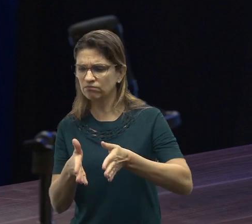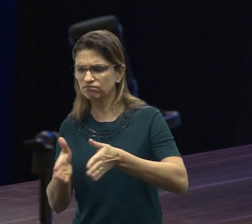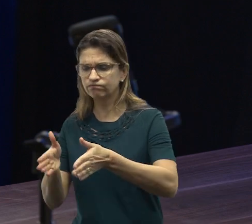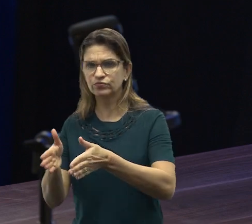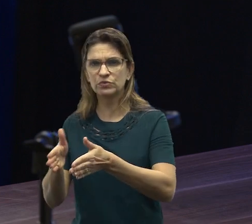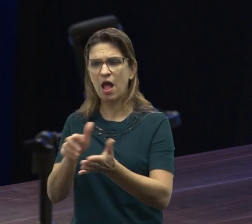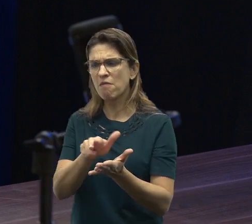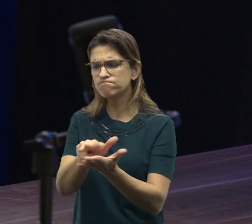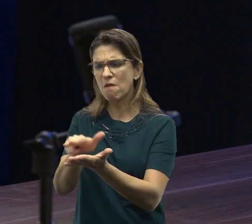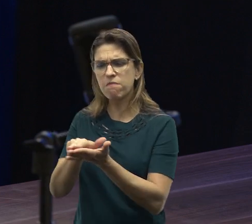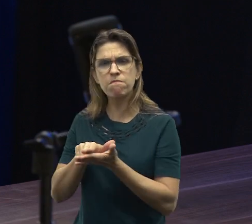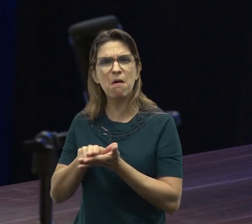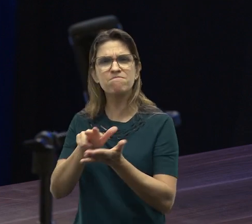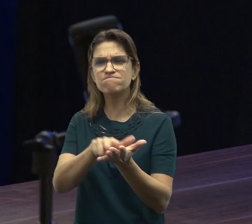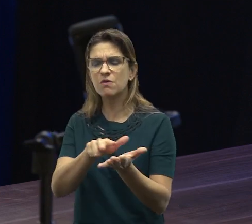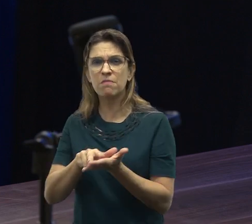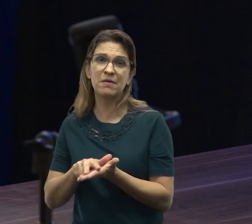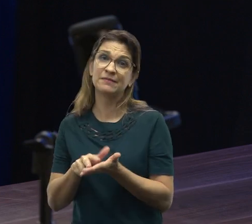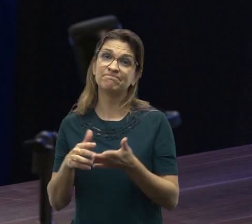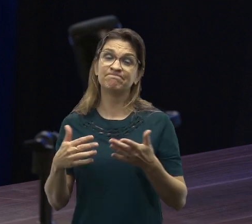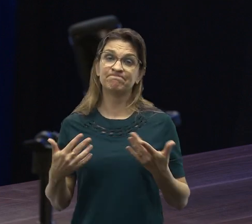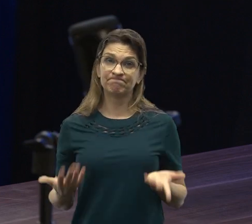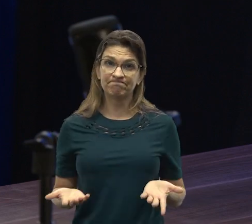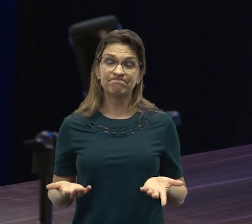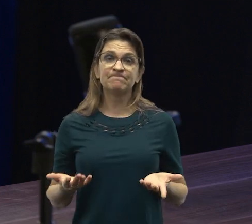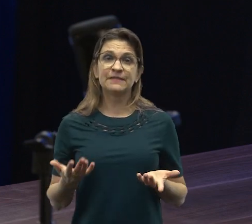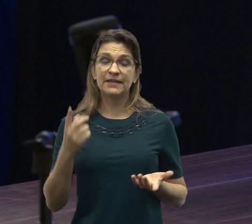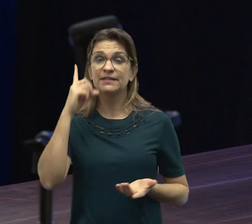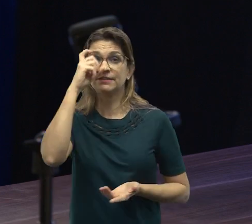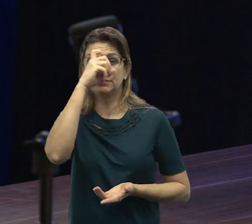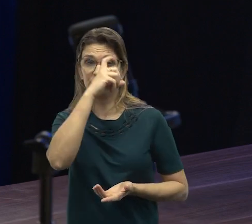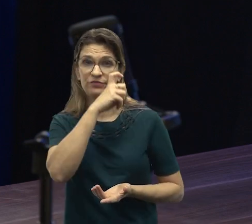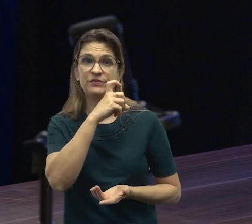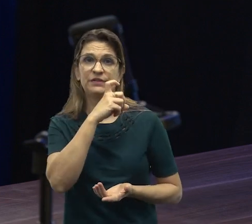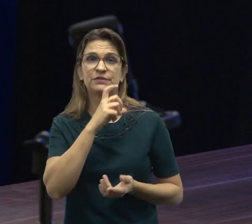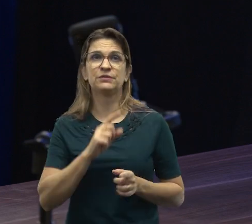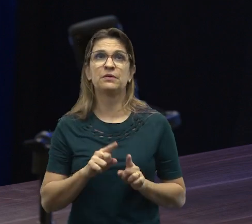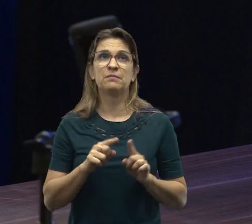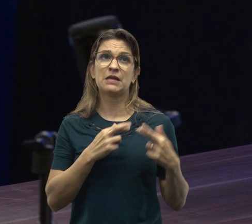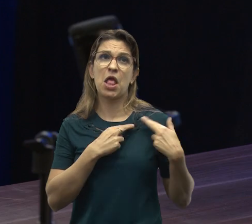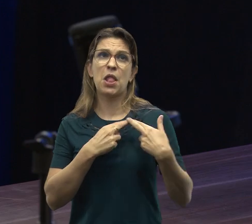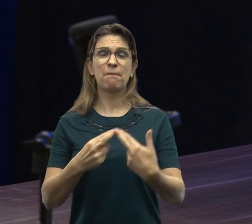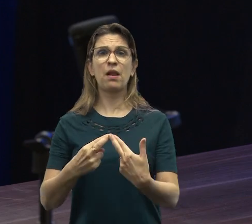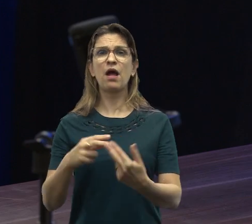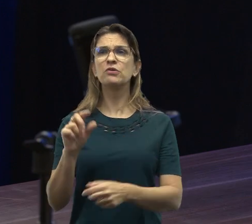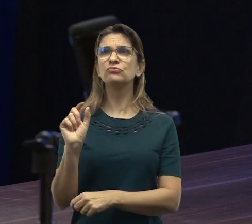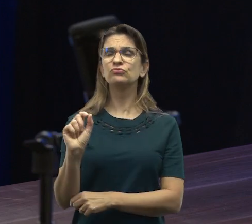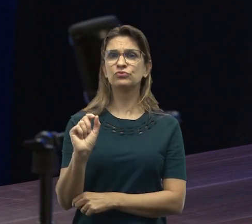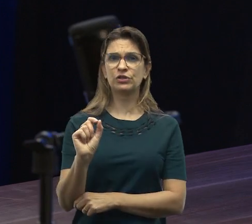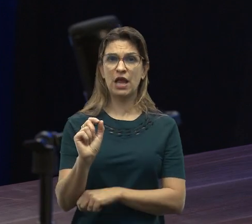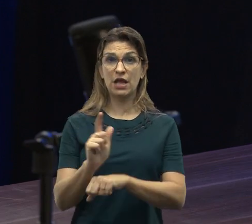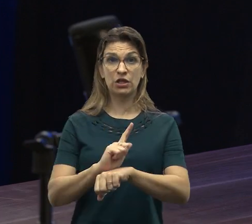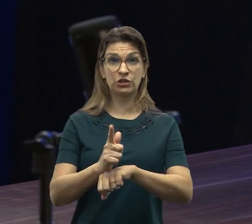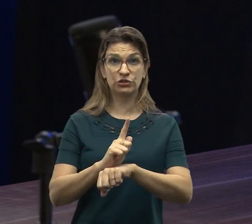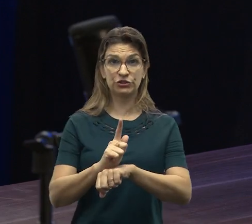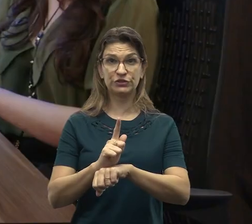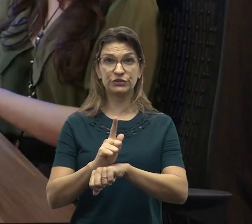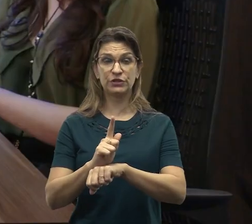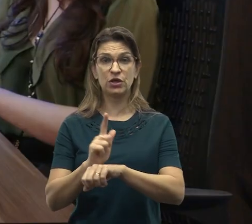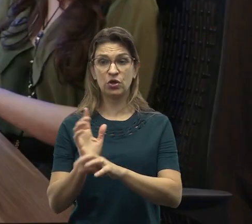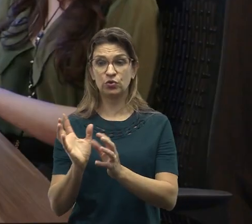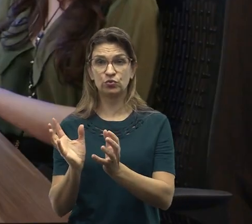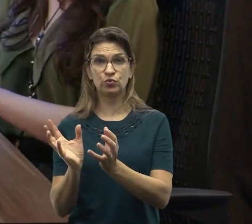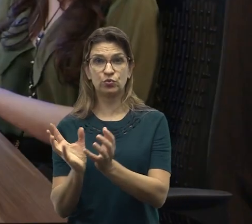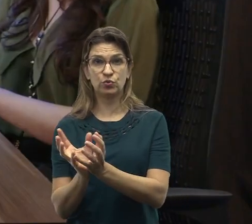não estou colocando a responsabilidade na atual gestão do hospital regional, porque é aquilo que eu falei